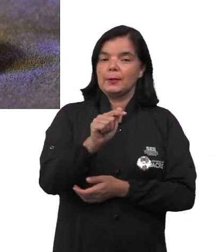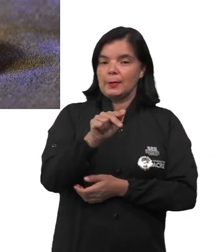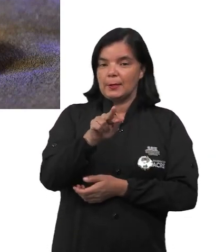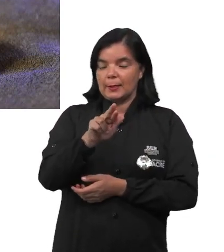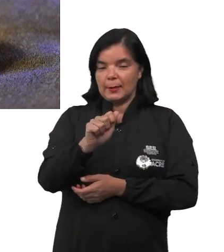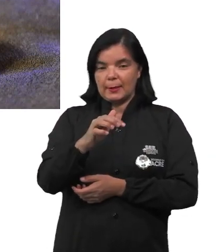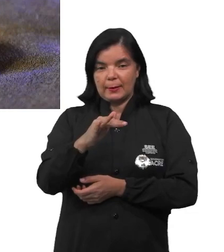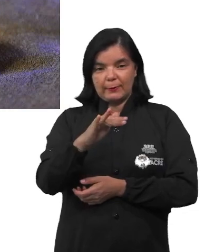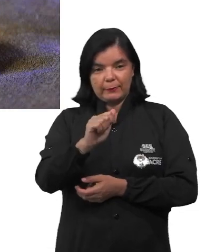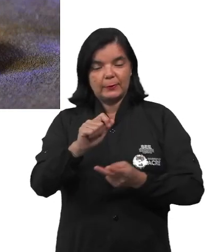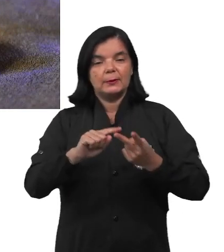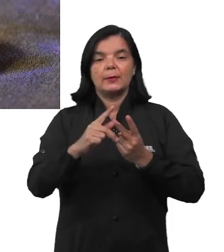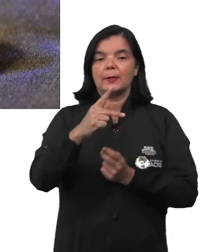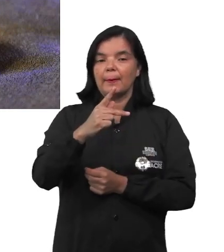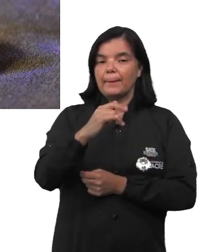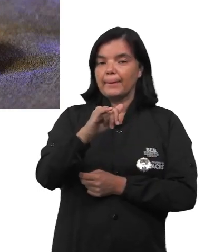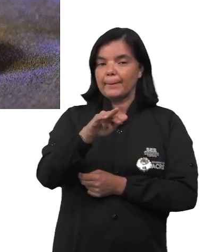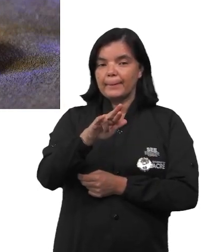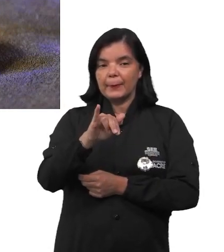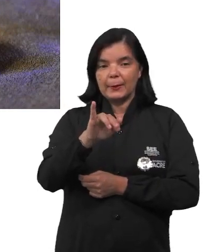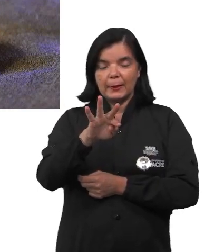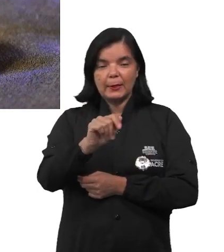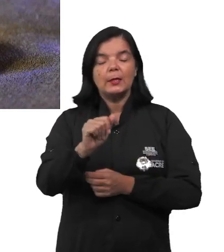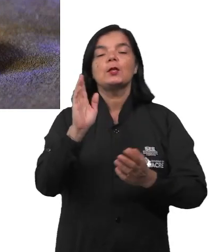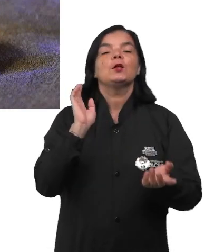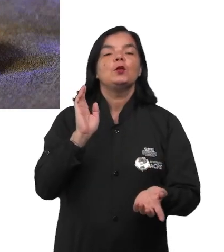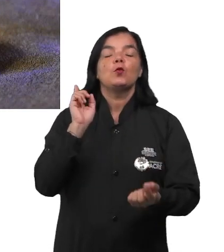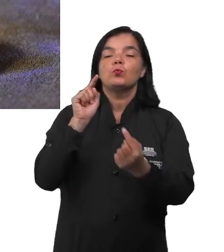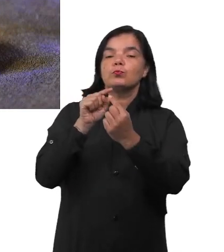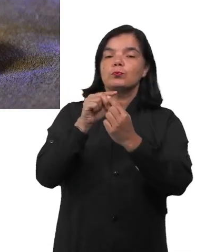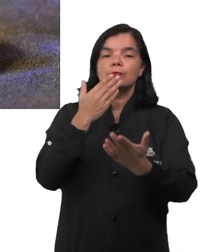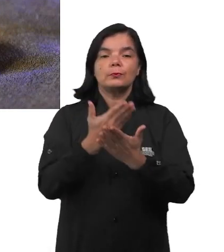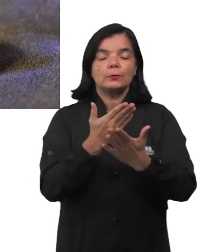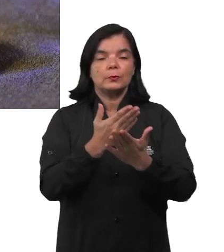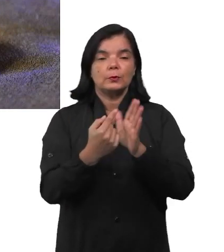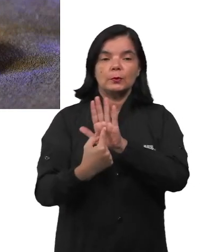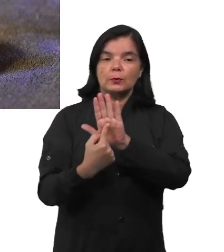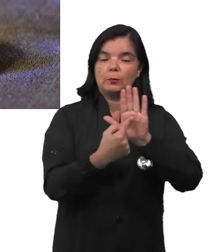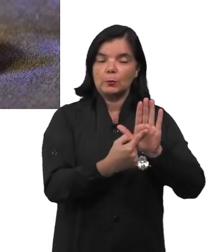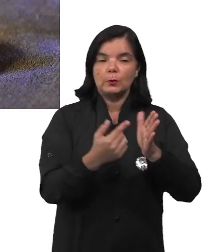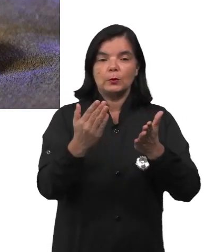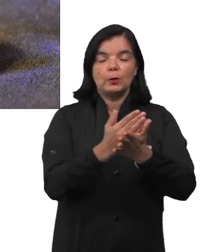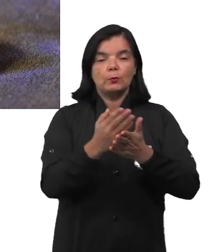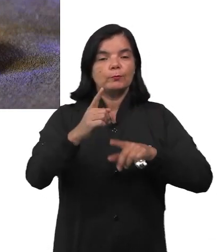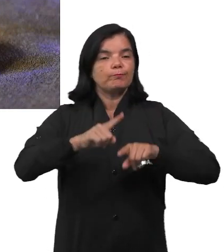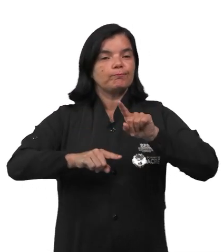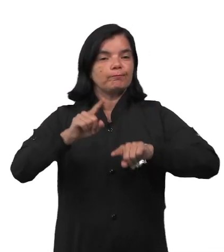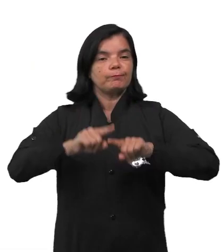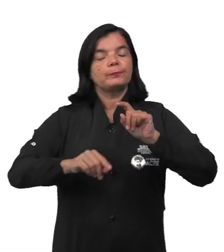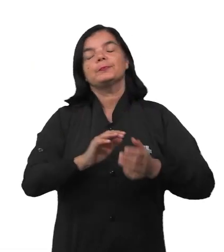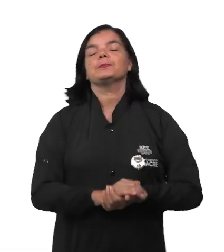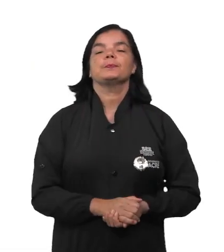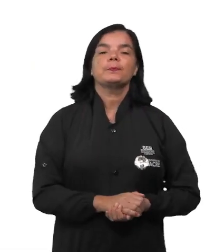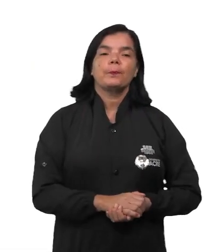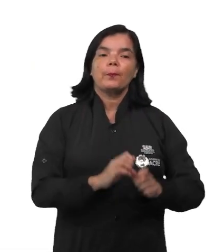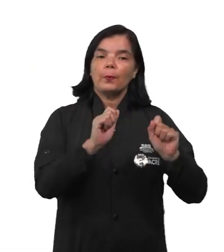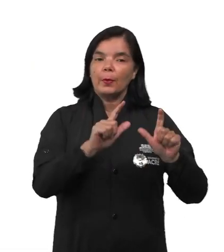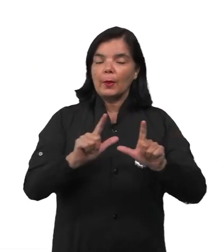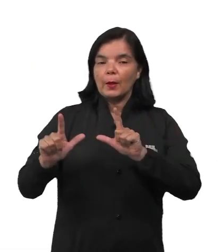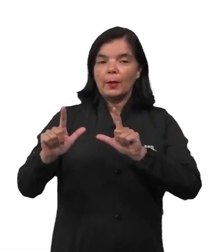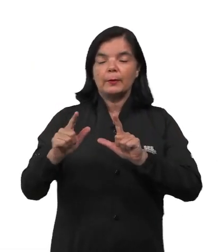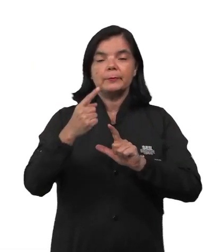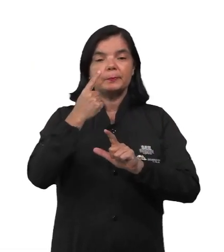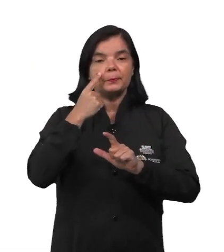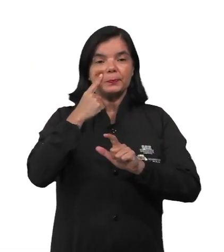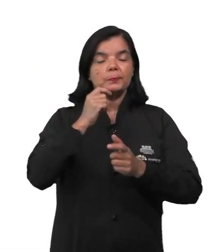a pirita. E o objetivo da nossa aula de hoje é te apresentar alguns desses materiais. Vamos lá. Primeiramente,